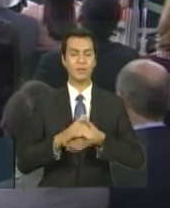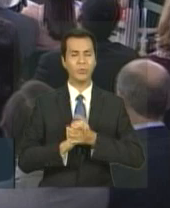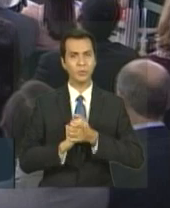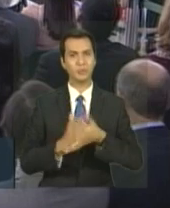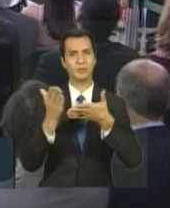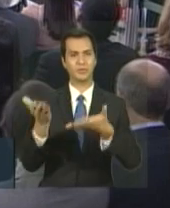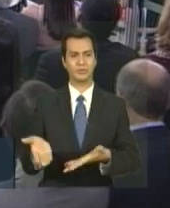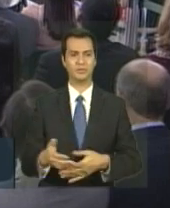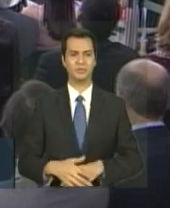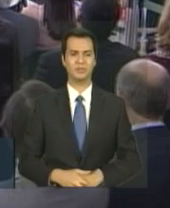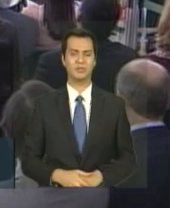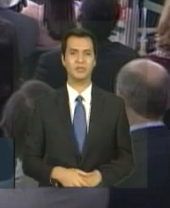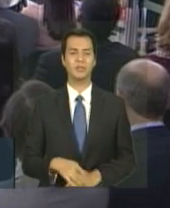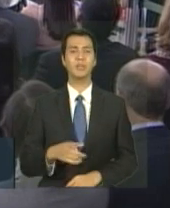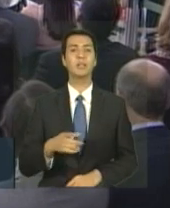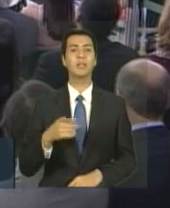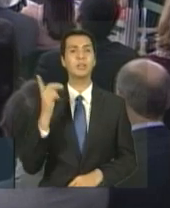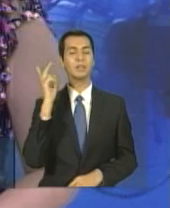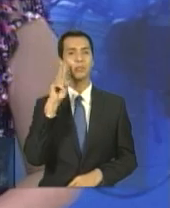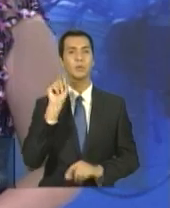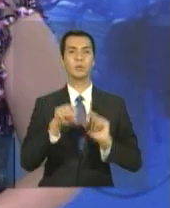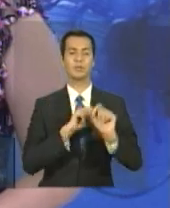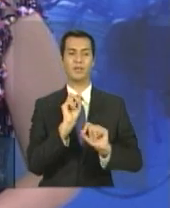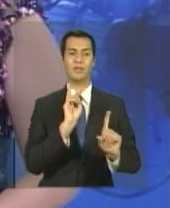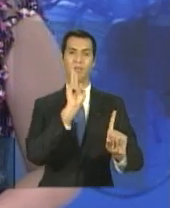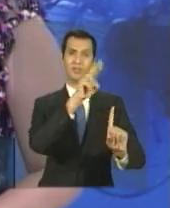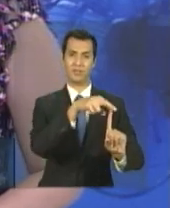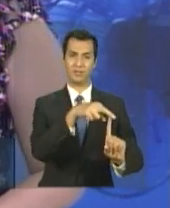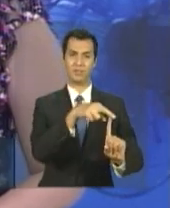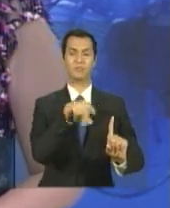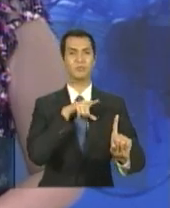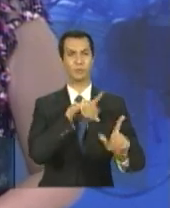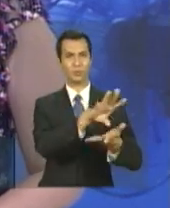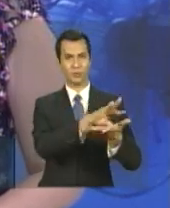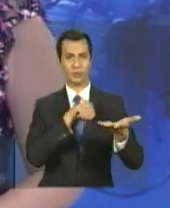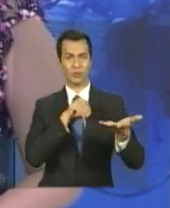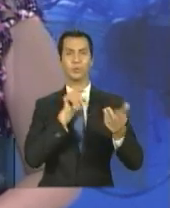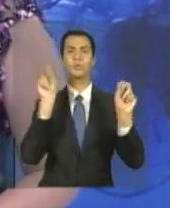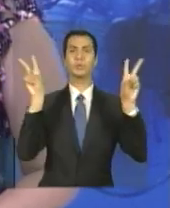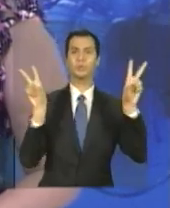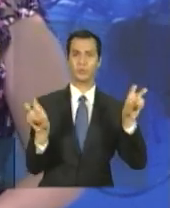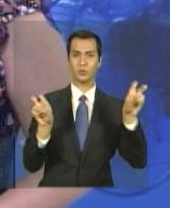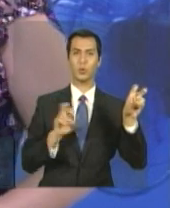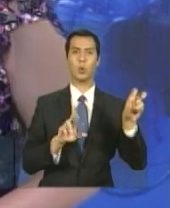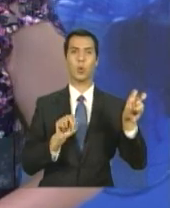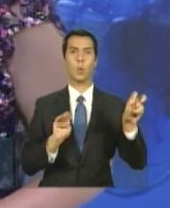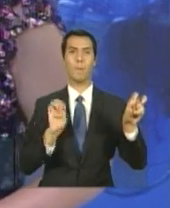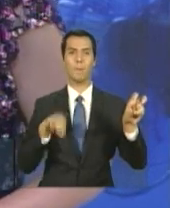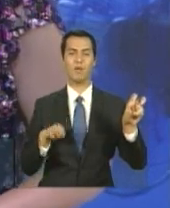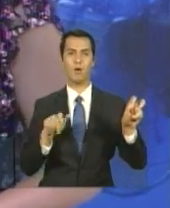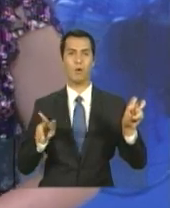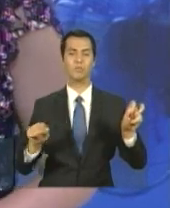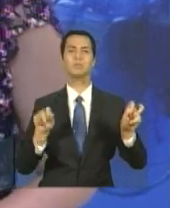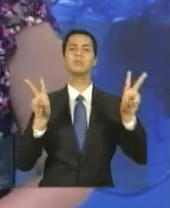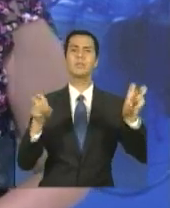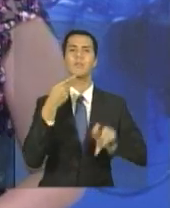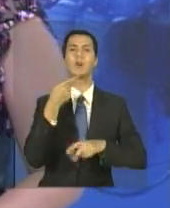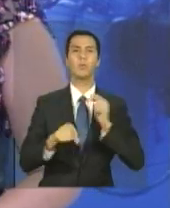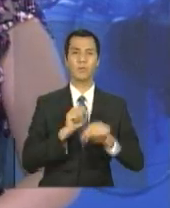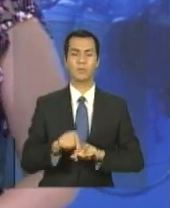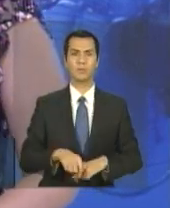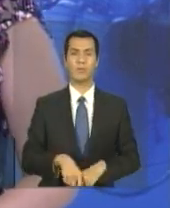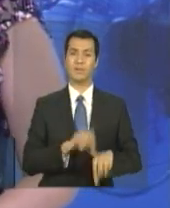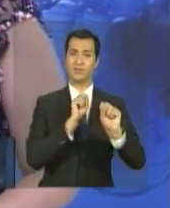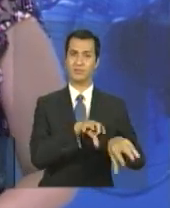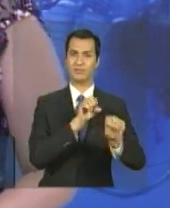homenagem, tomando como referência e tomando emprestadas, né, as palavras do Rubem Alves. Ensinar é um exercício